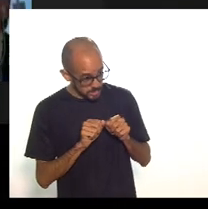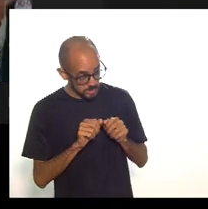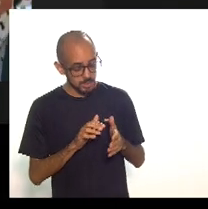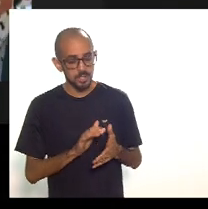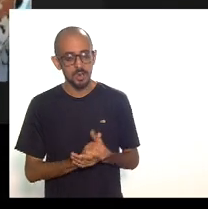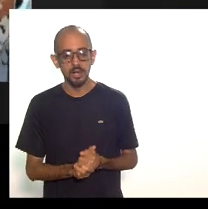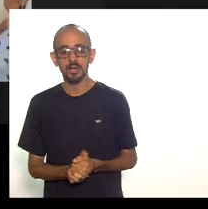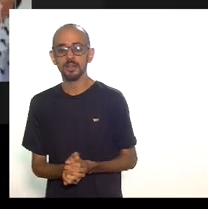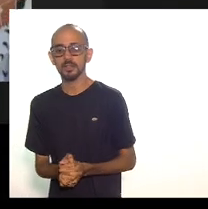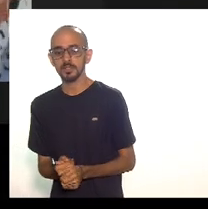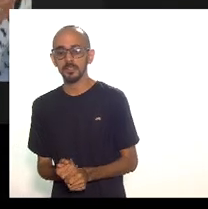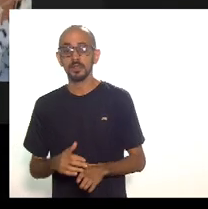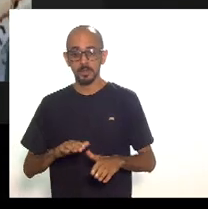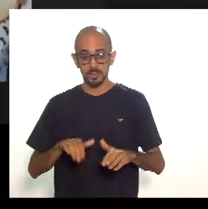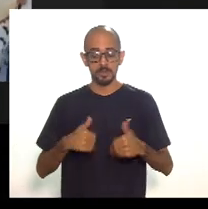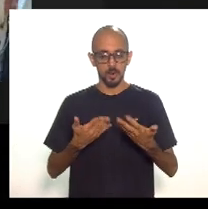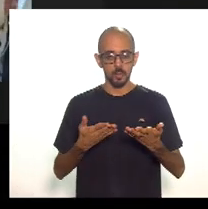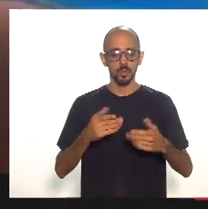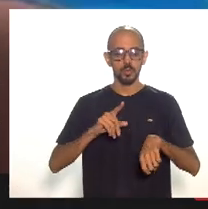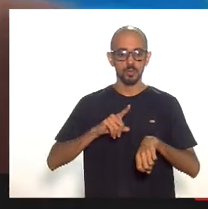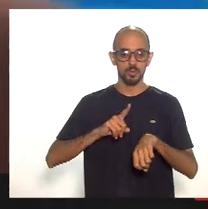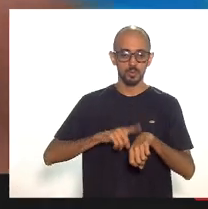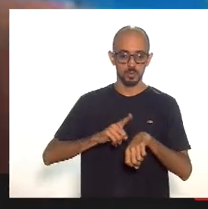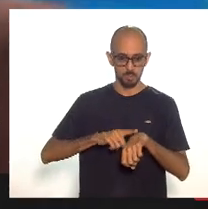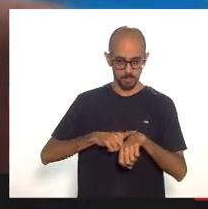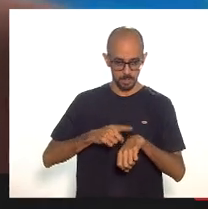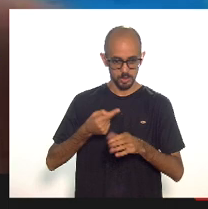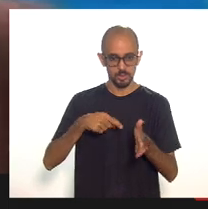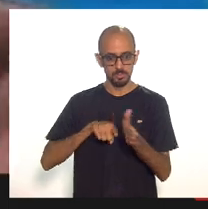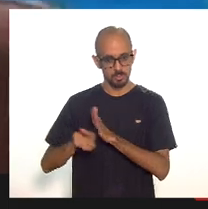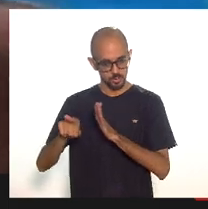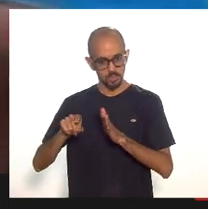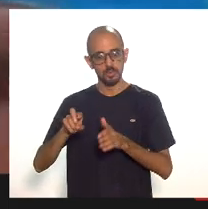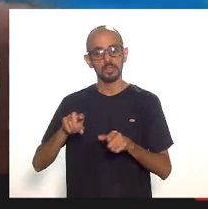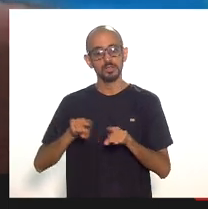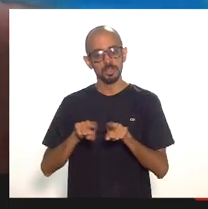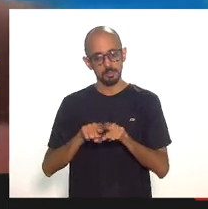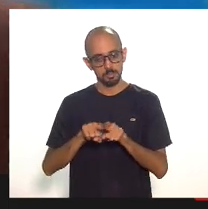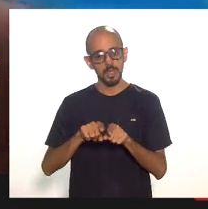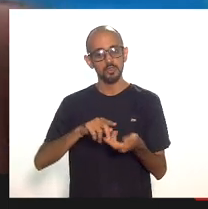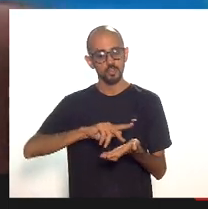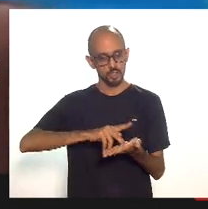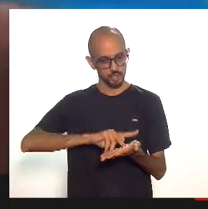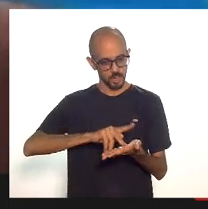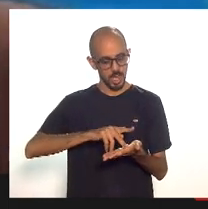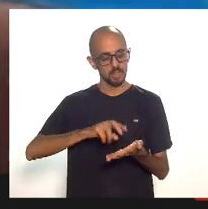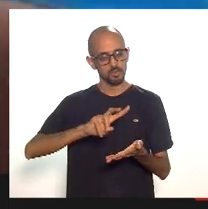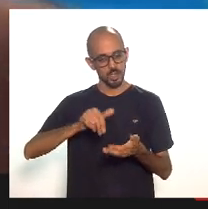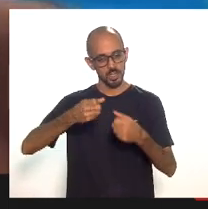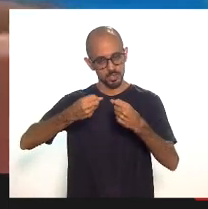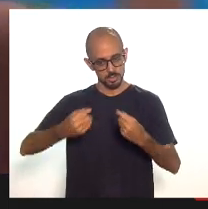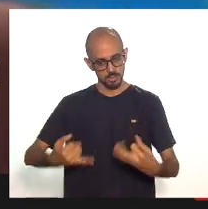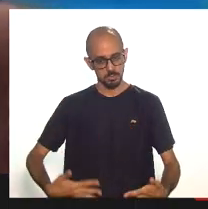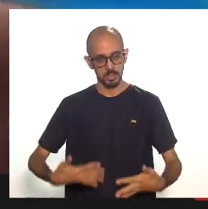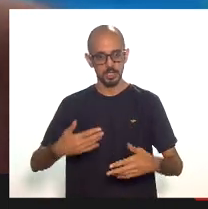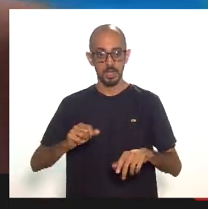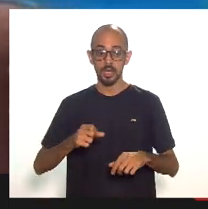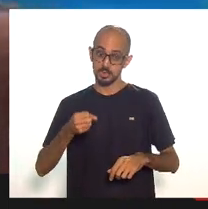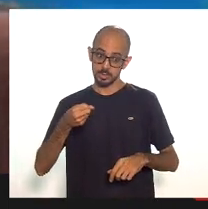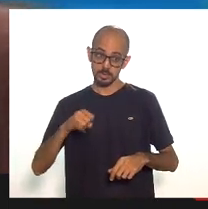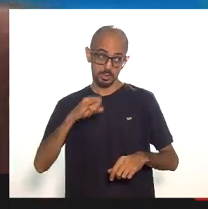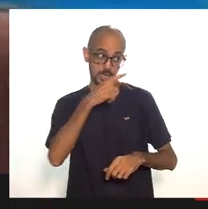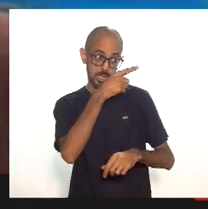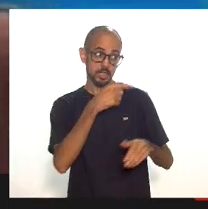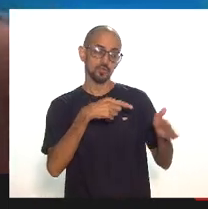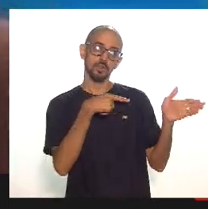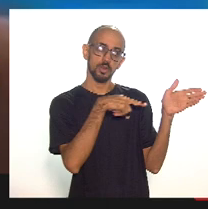senhor. Então, durante as perguntas aqui, vão se policiar os sindicatos, podem discutir, explicar, essa, já que eles foram consultados, explicar por que